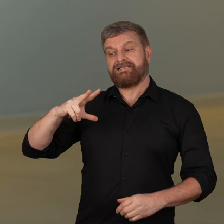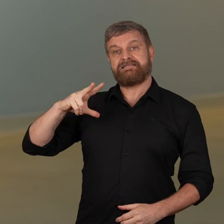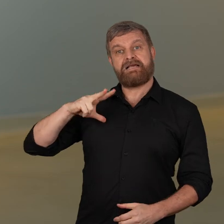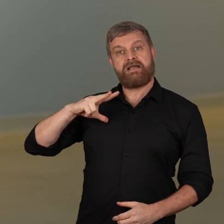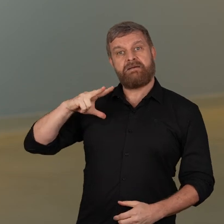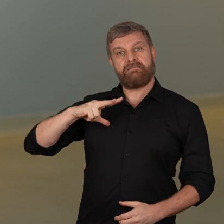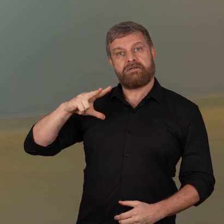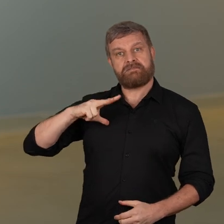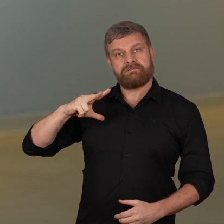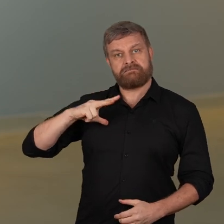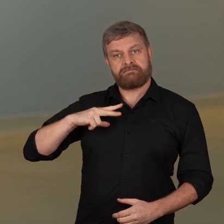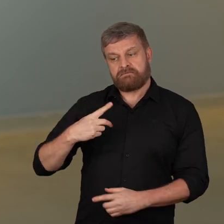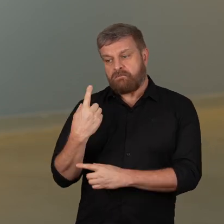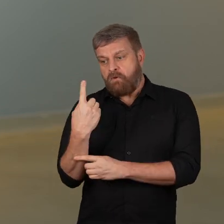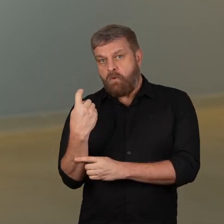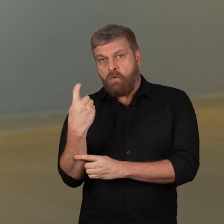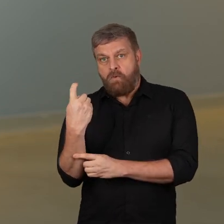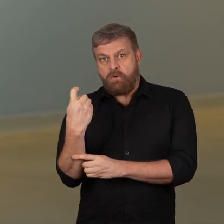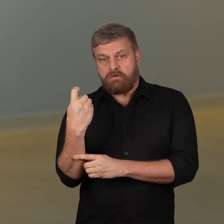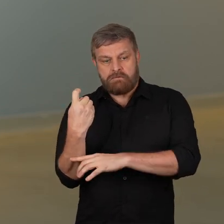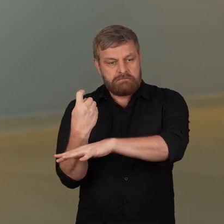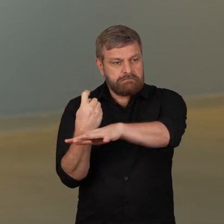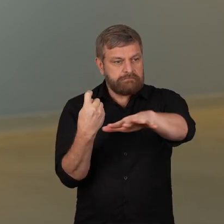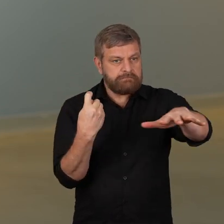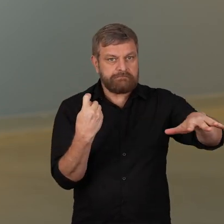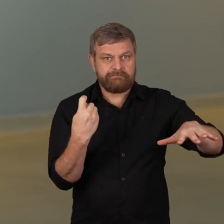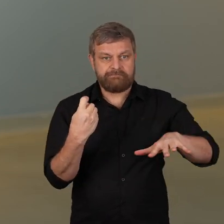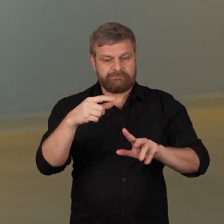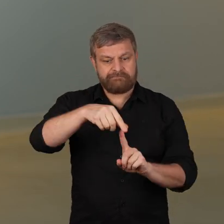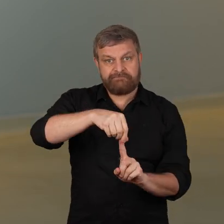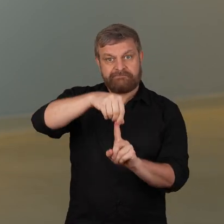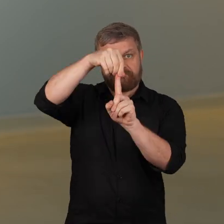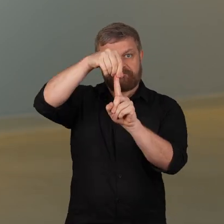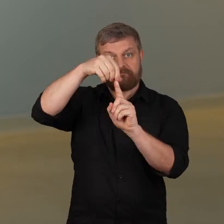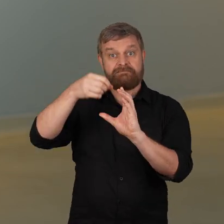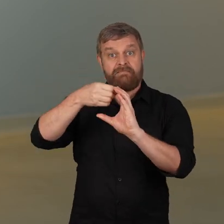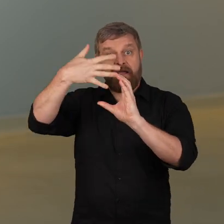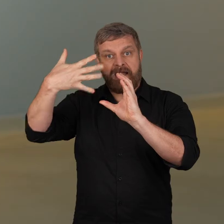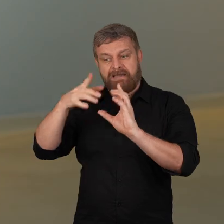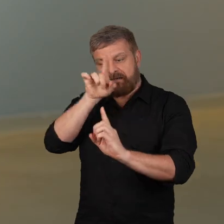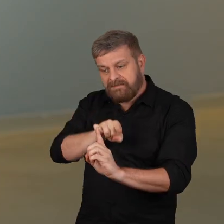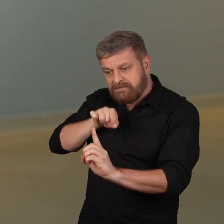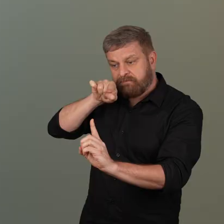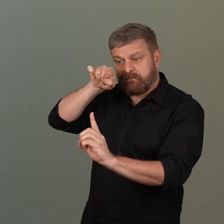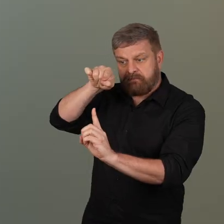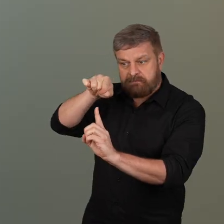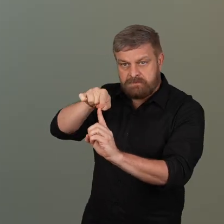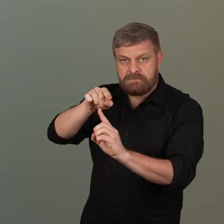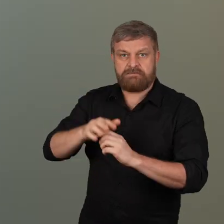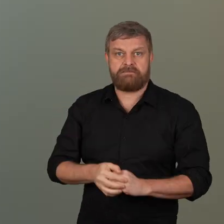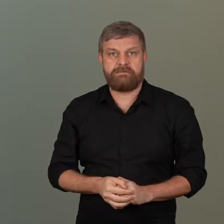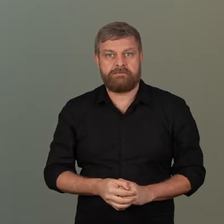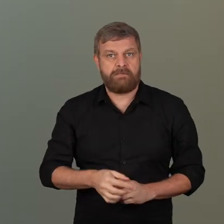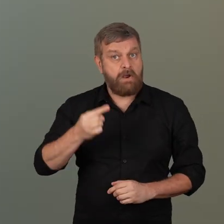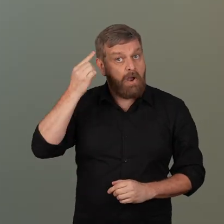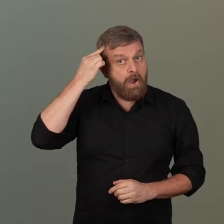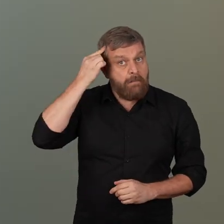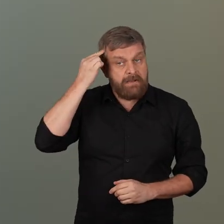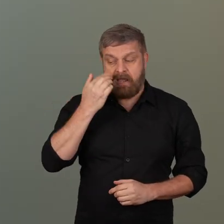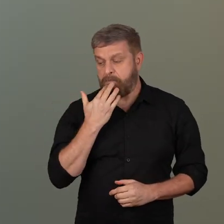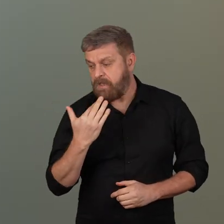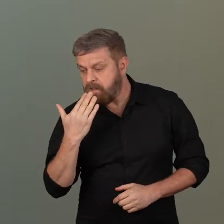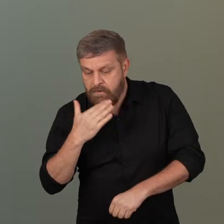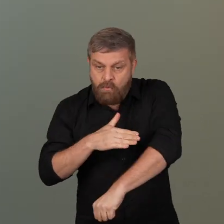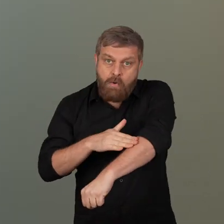me individualiza do outro. São as minhas características objetivas. A cor do meu cabelo, a cor da